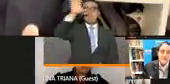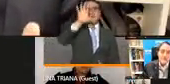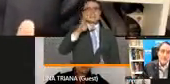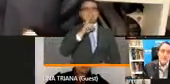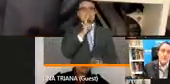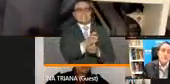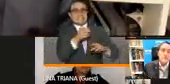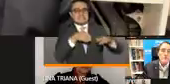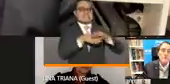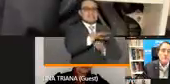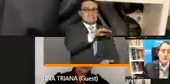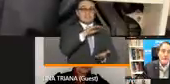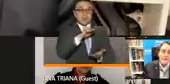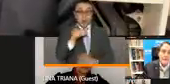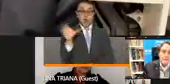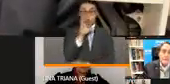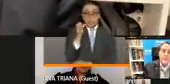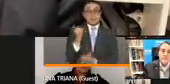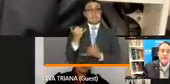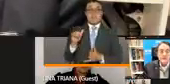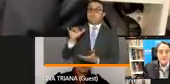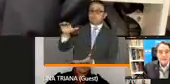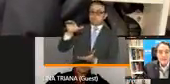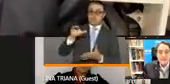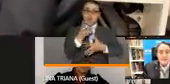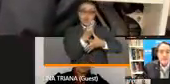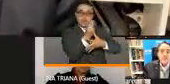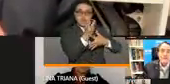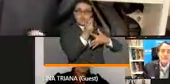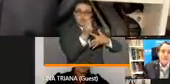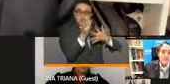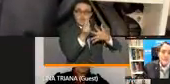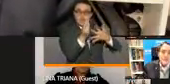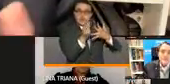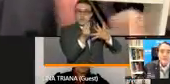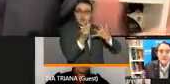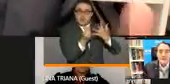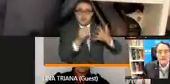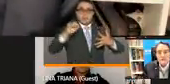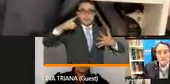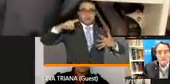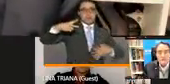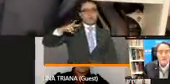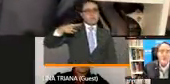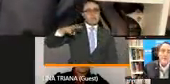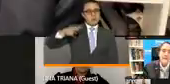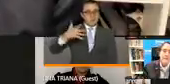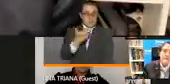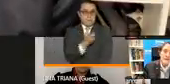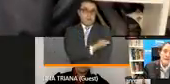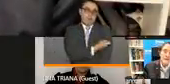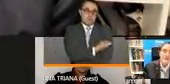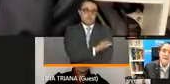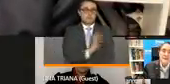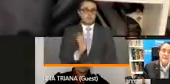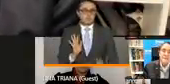já estabeleceu seus grupos prioritários, seguindo com as recomendações da OMS